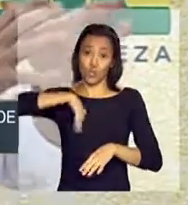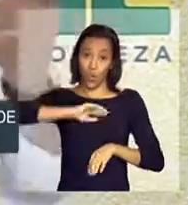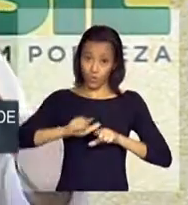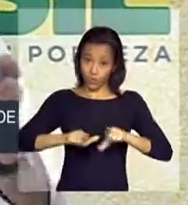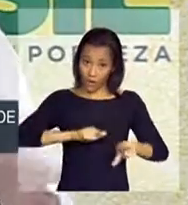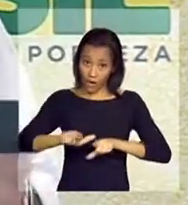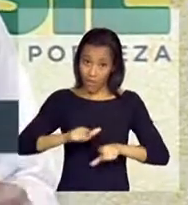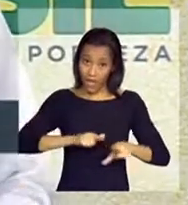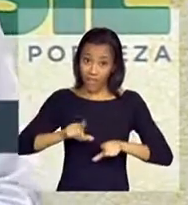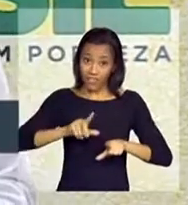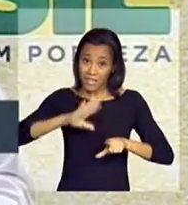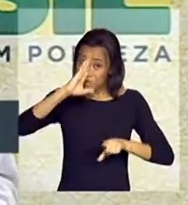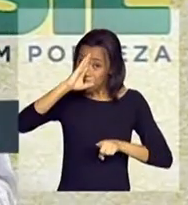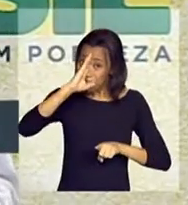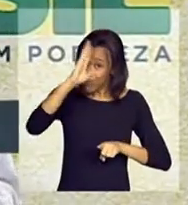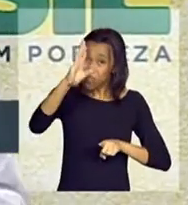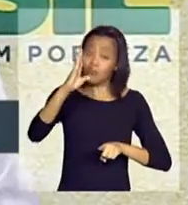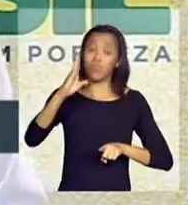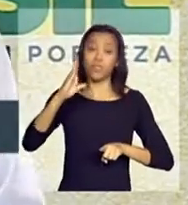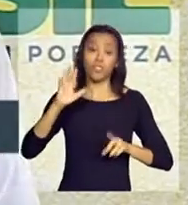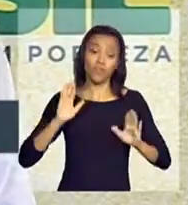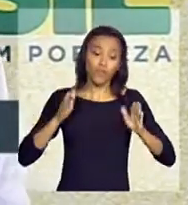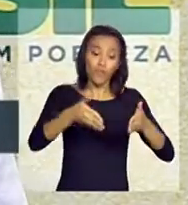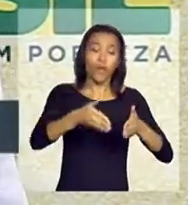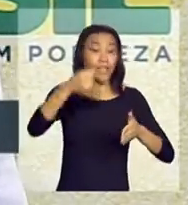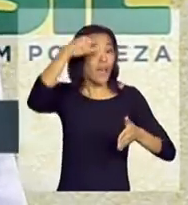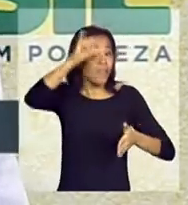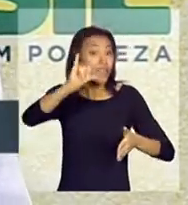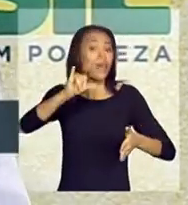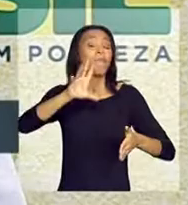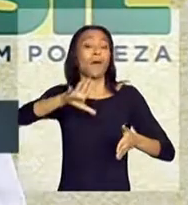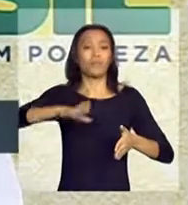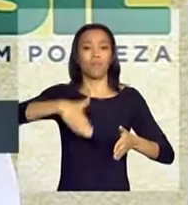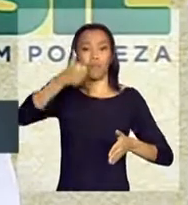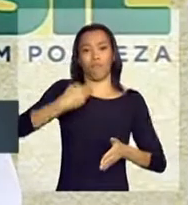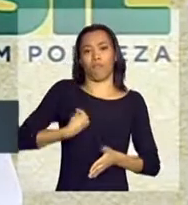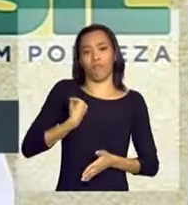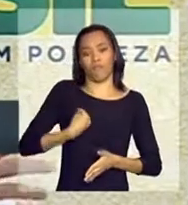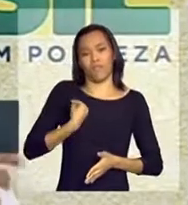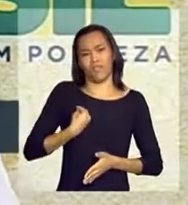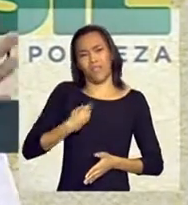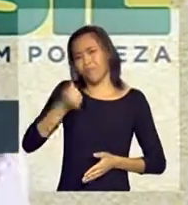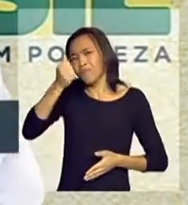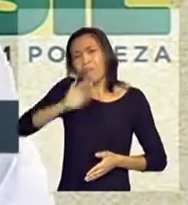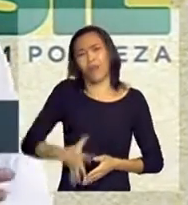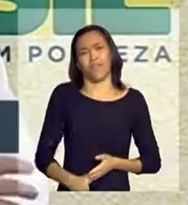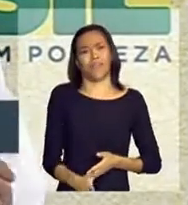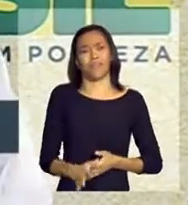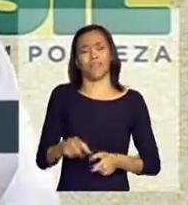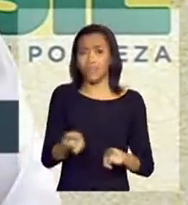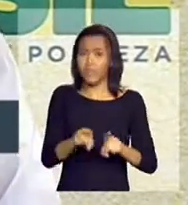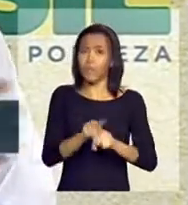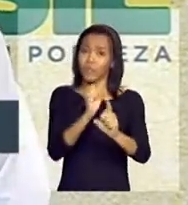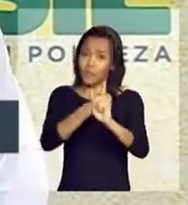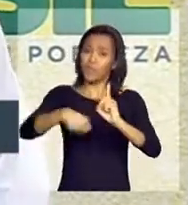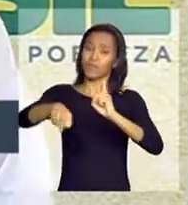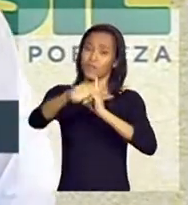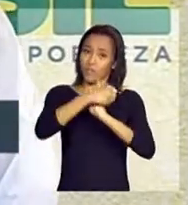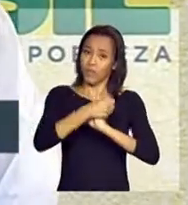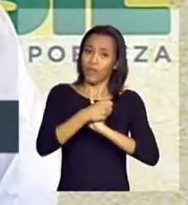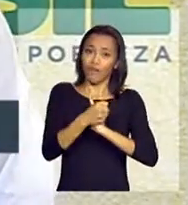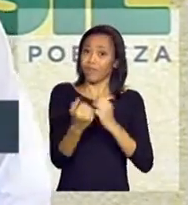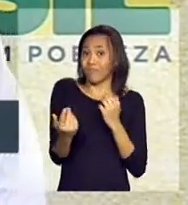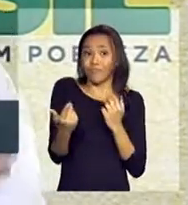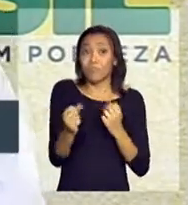serão prioritariamente na área de prevenção para ter qualidade de vida é muito mais barato e o custo social em